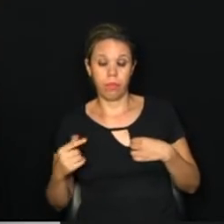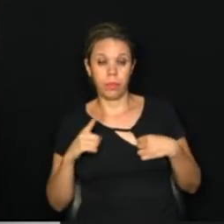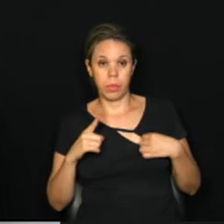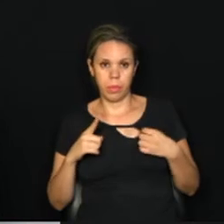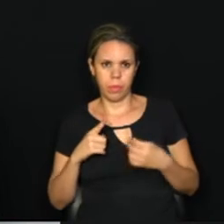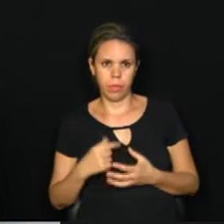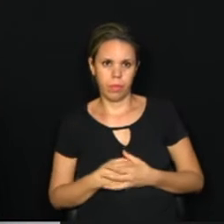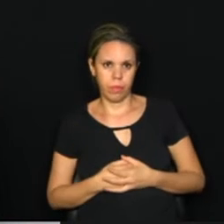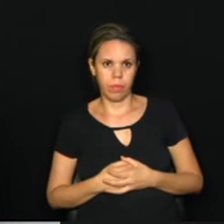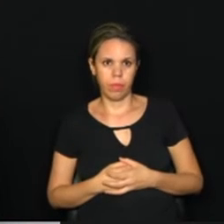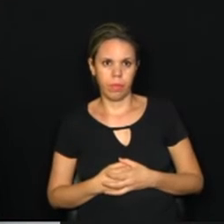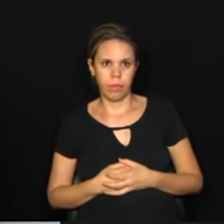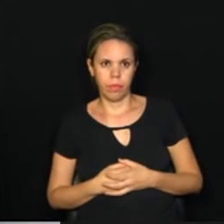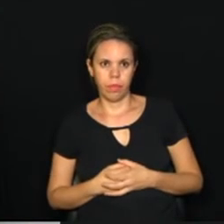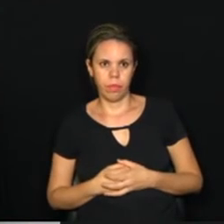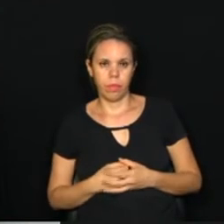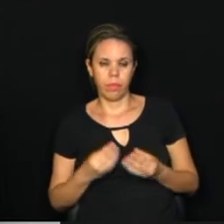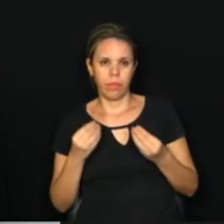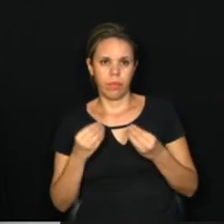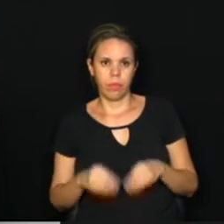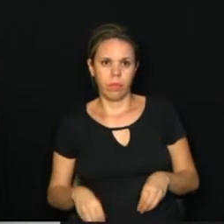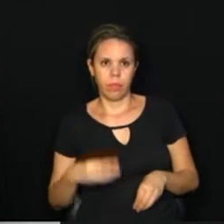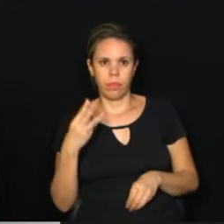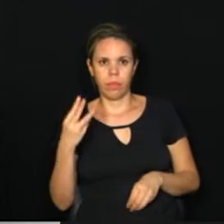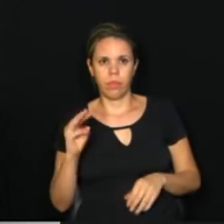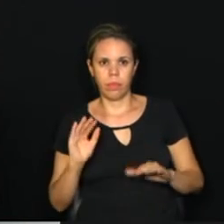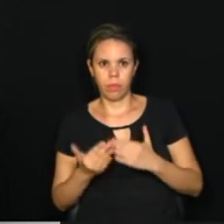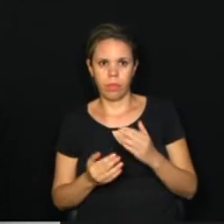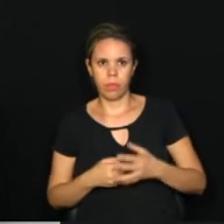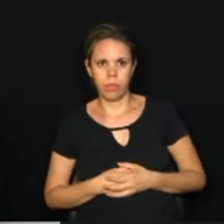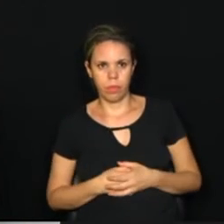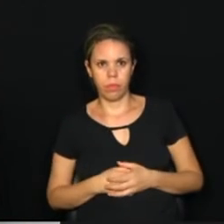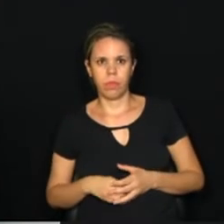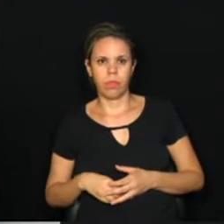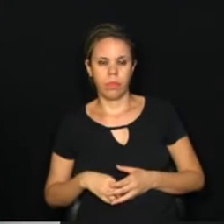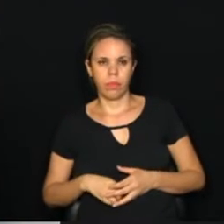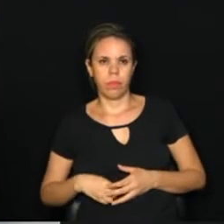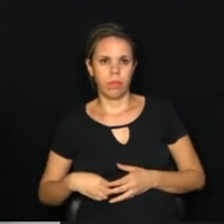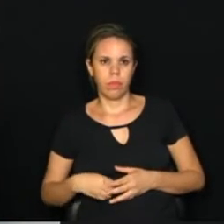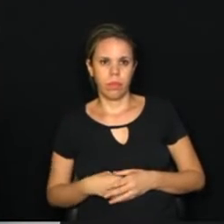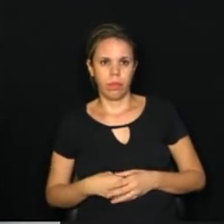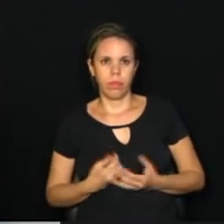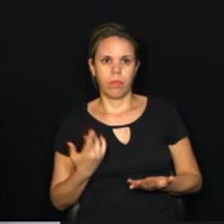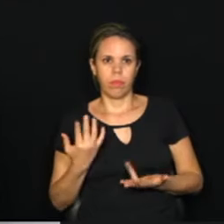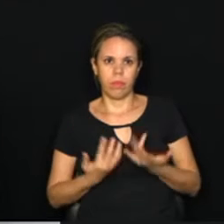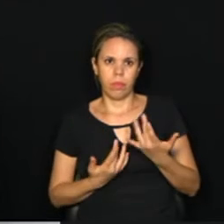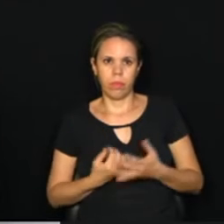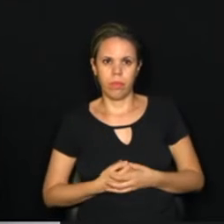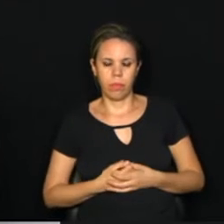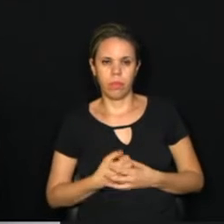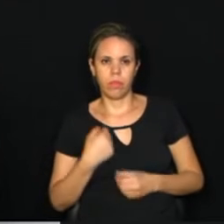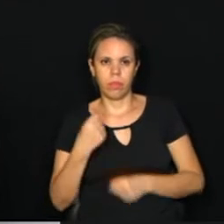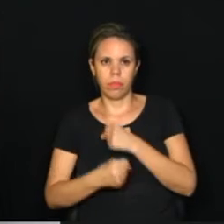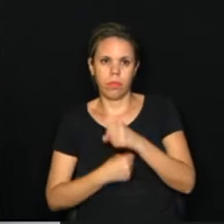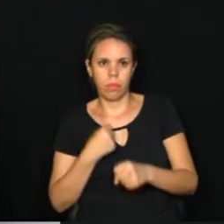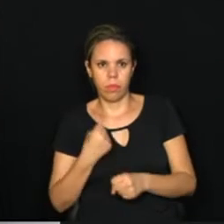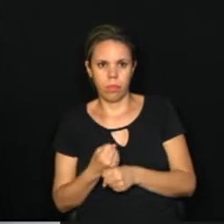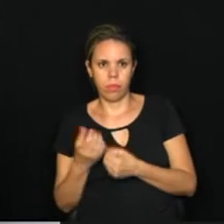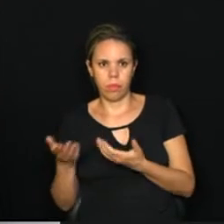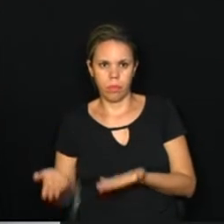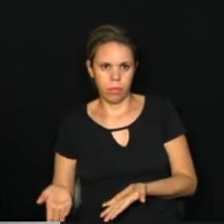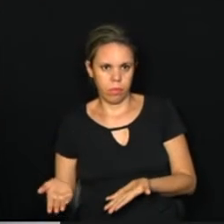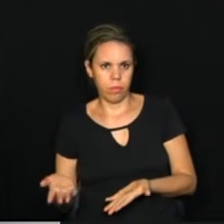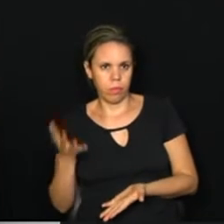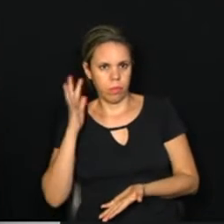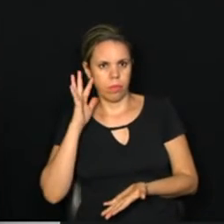uma que atingiu 3 bairros com queimadas. Então, esse ano, a gente